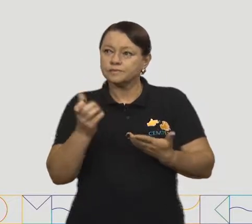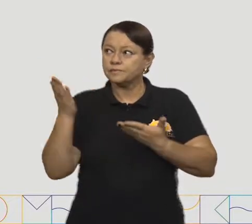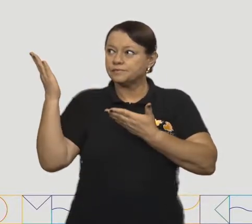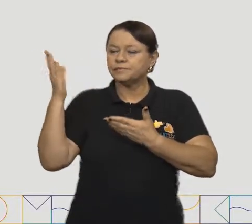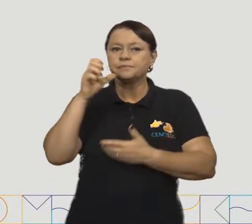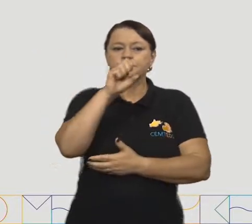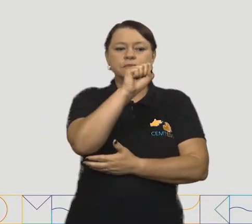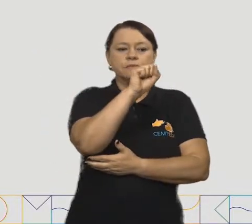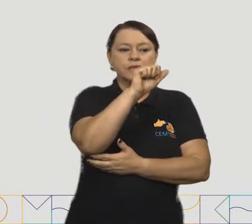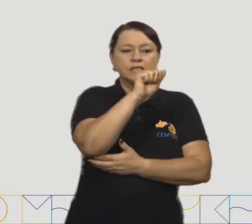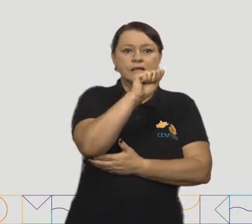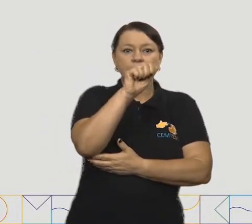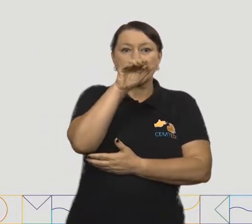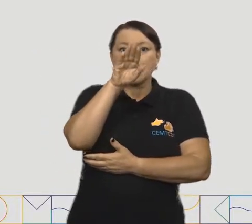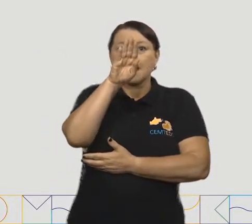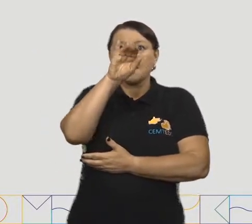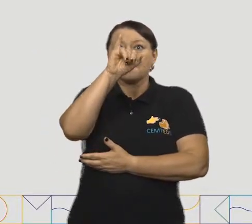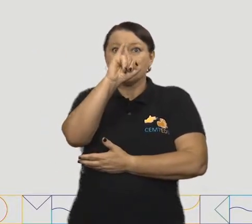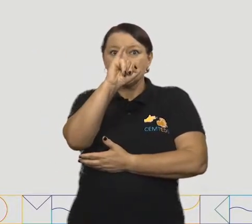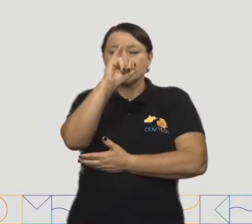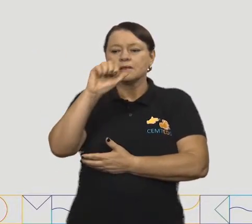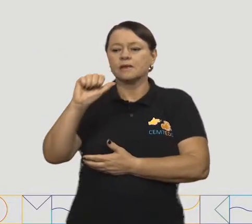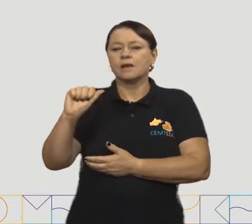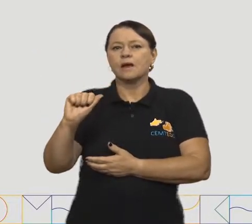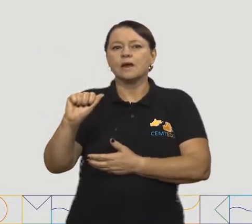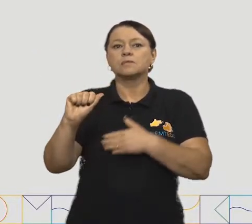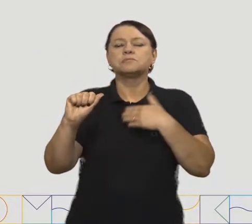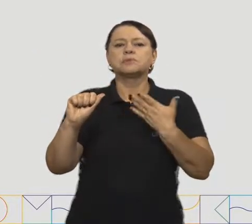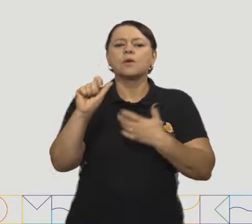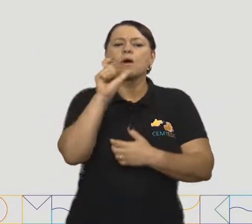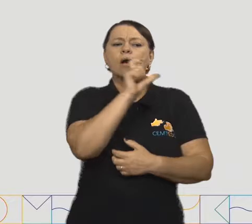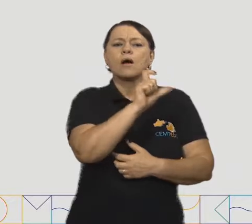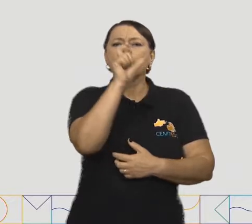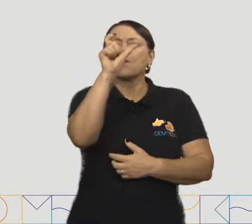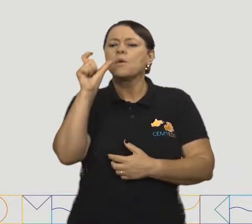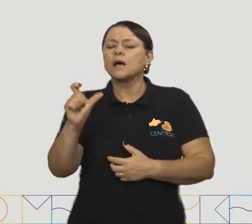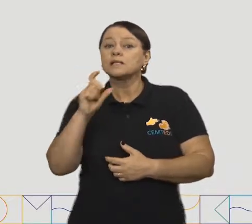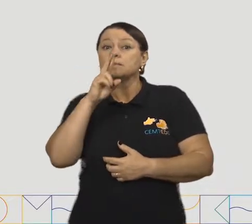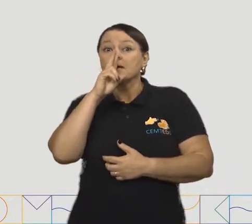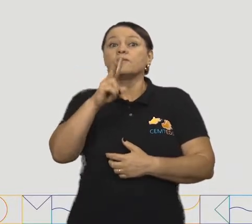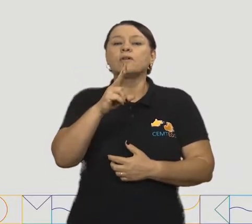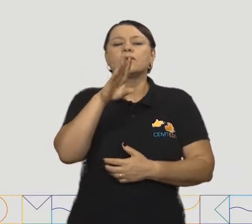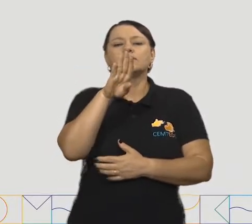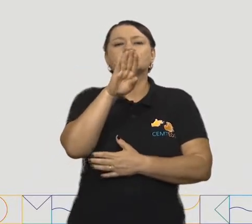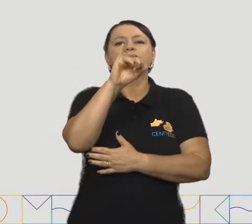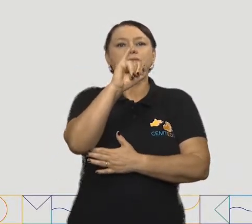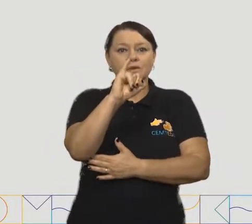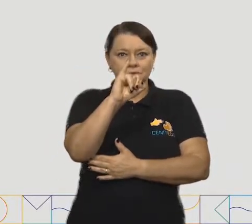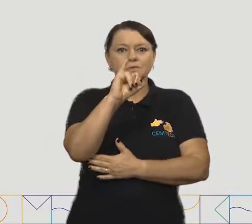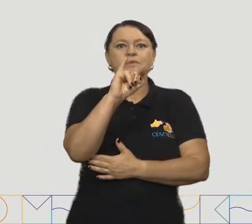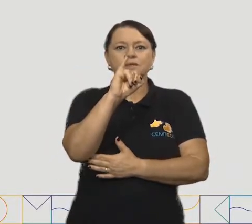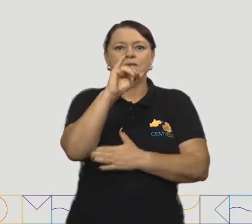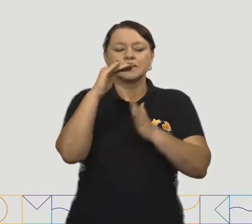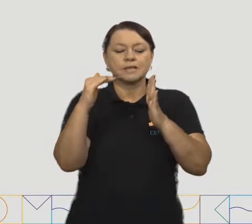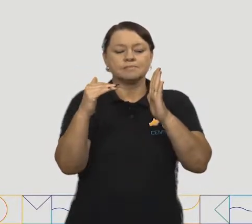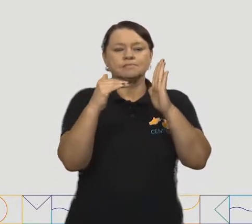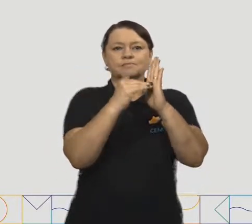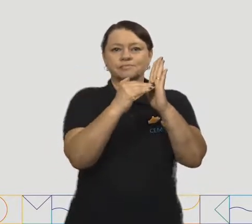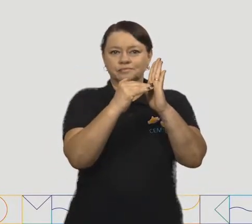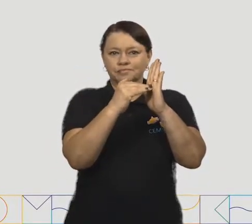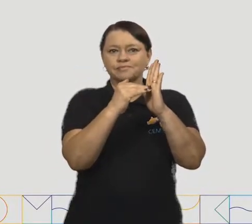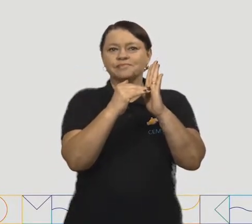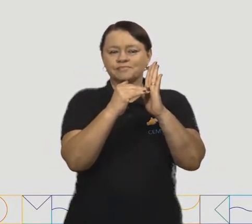trava-língua. Sabia, sábia, sabiá. Você percebeu que essas palavras elas são parecidas na escrita, mas